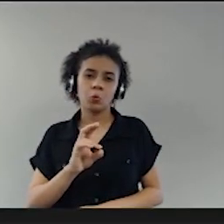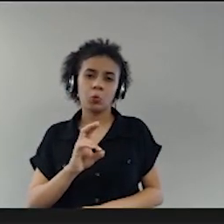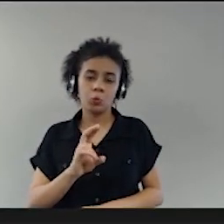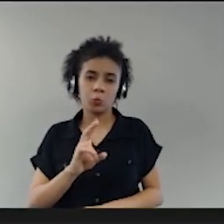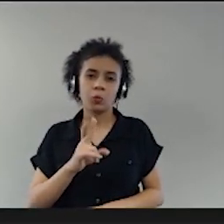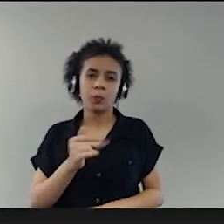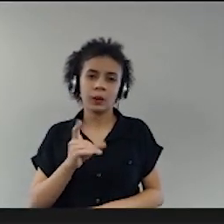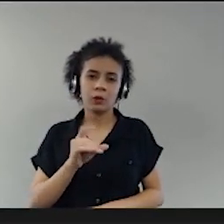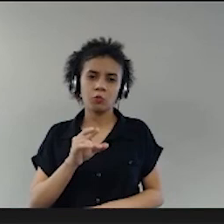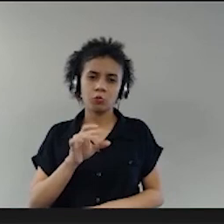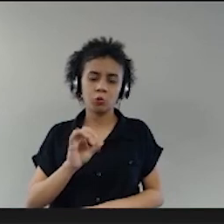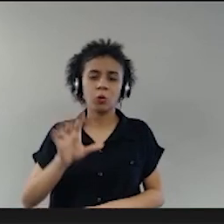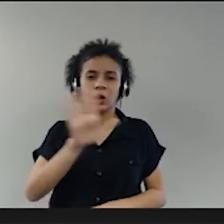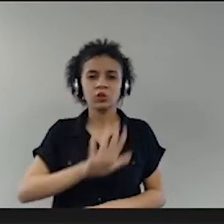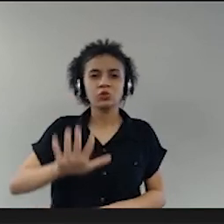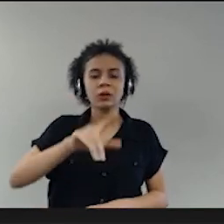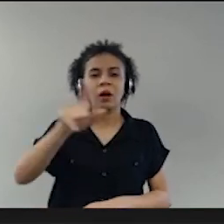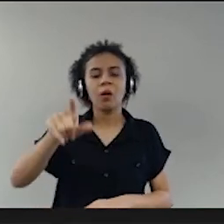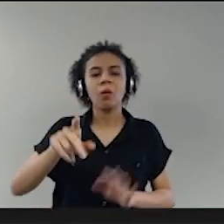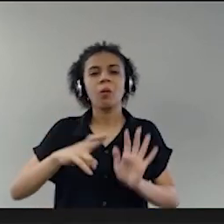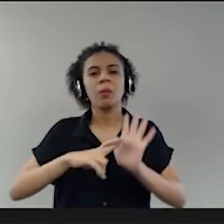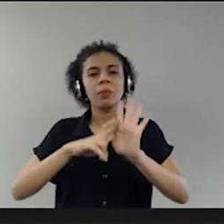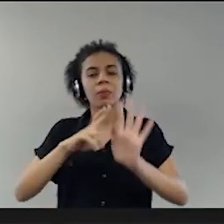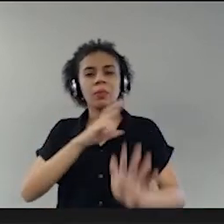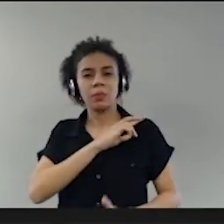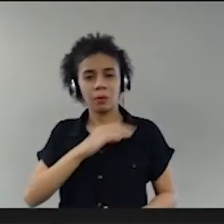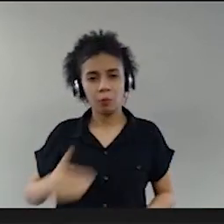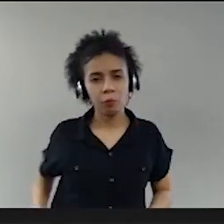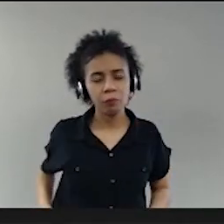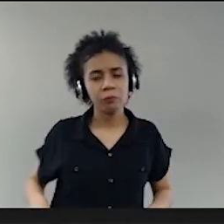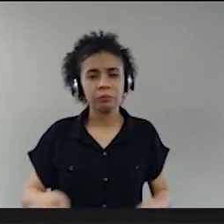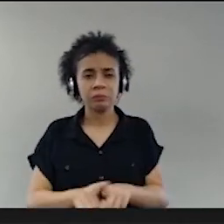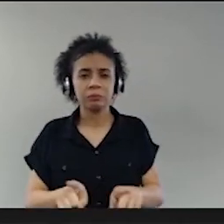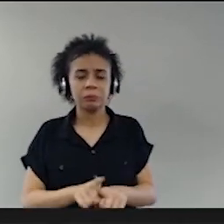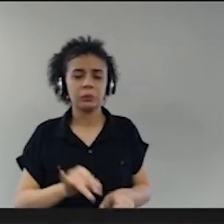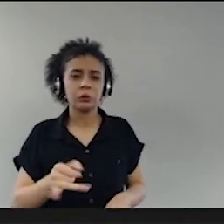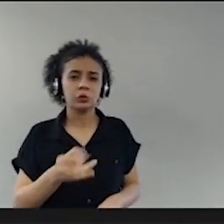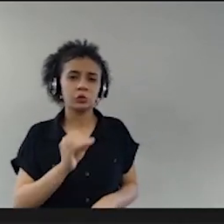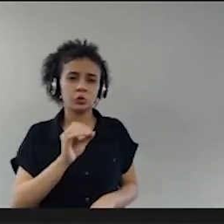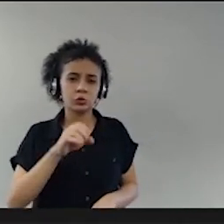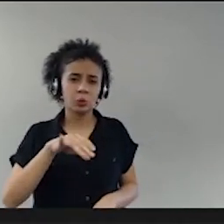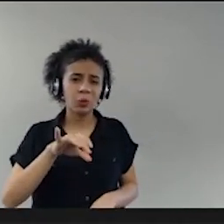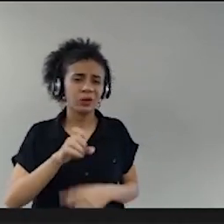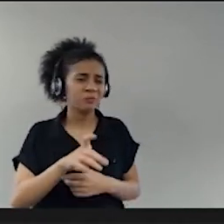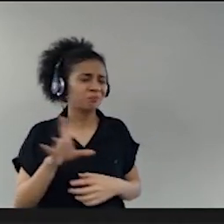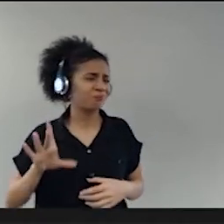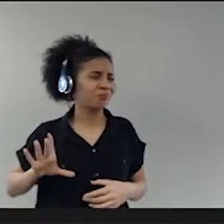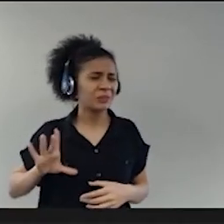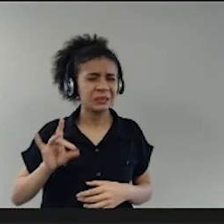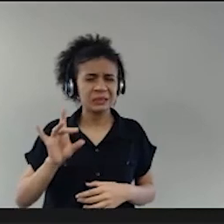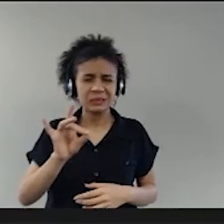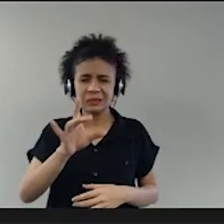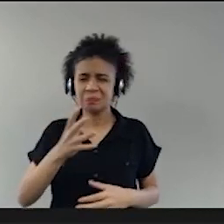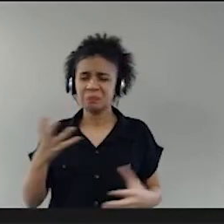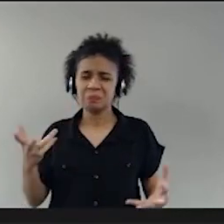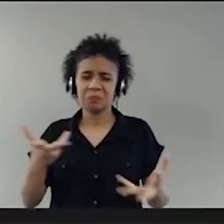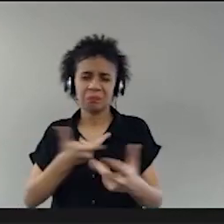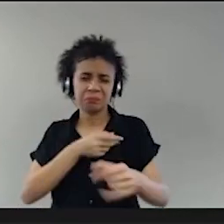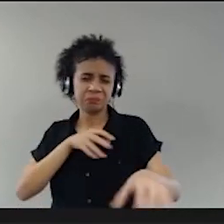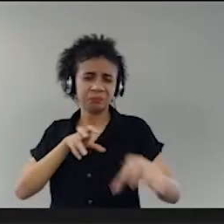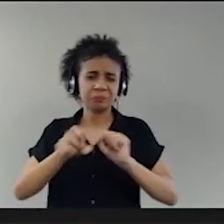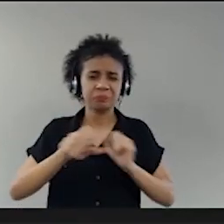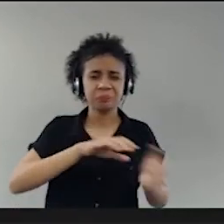Marcos Antônio da Silva Costa, pelo doutor Jones Albuquerque, cientista renomado a